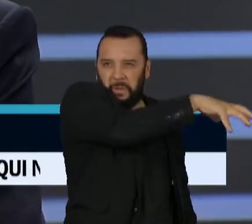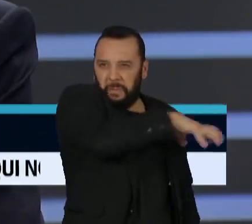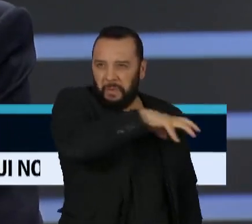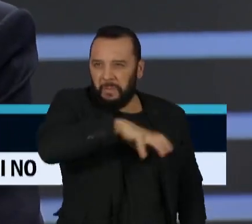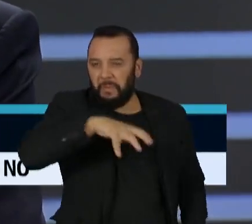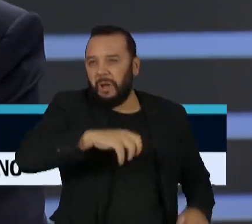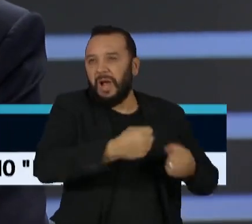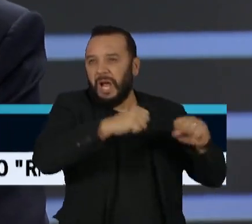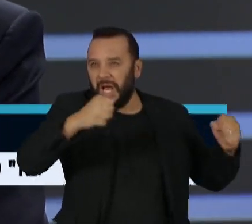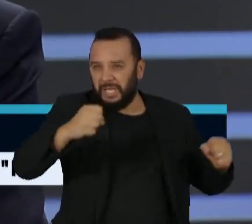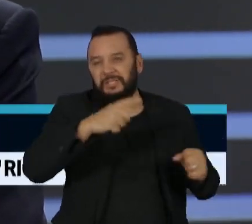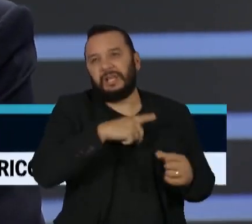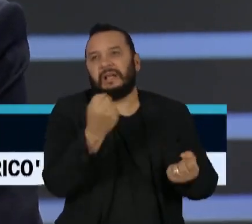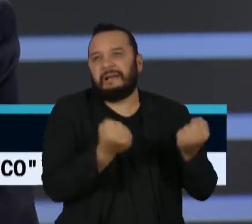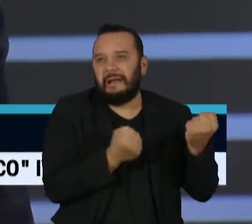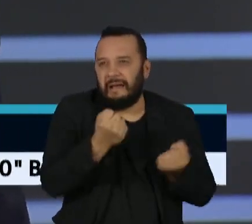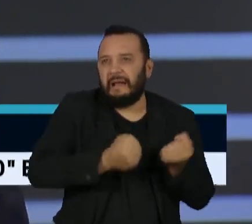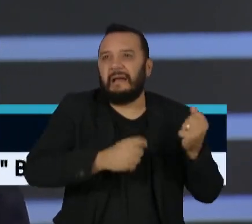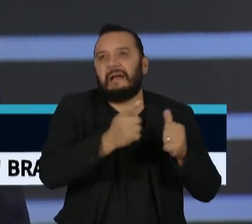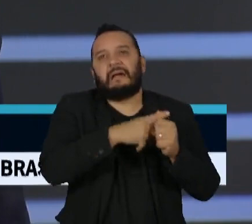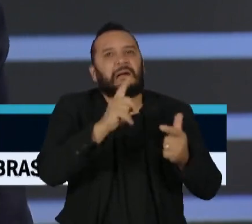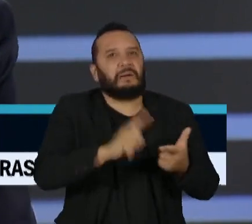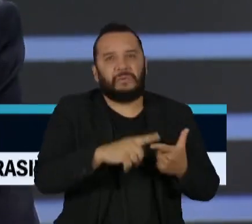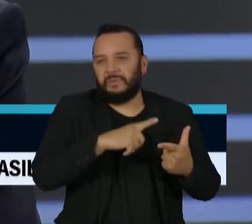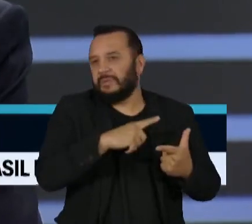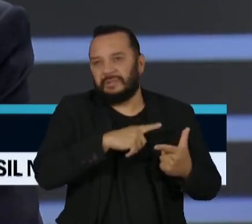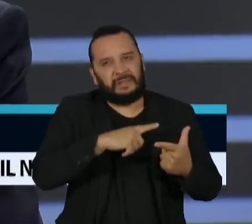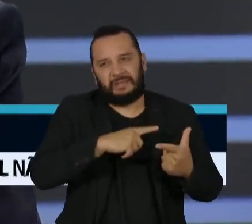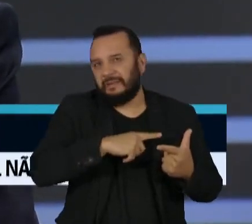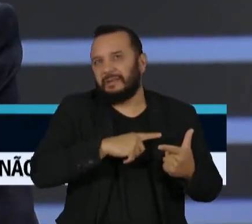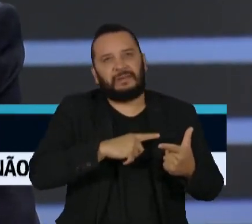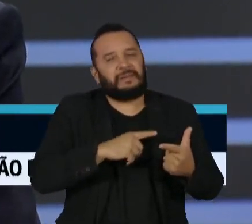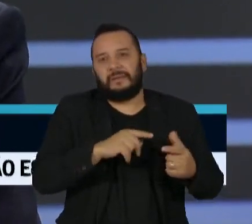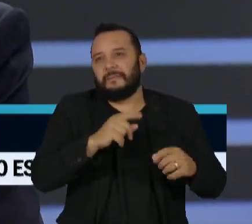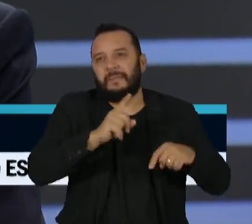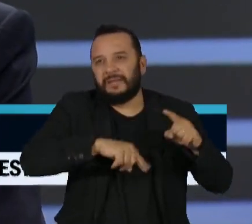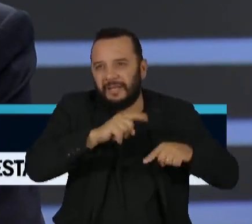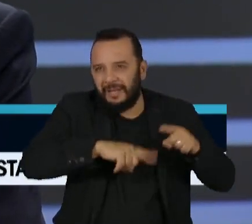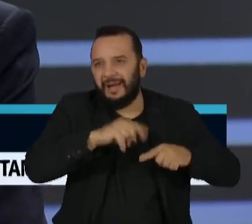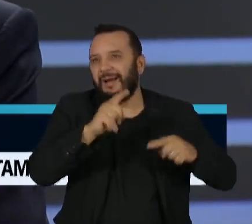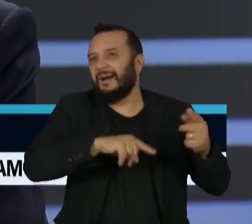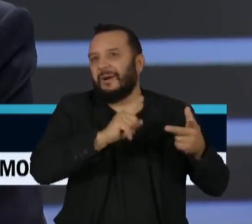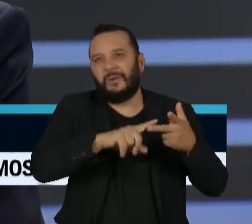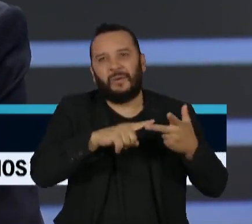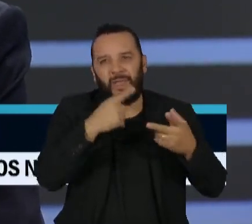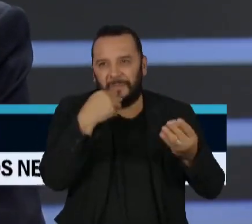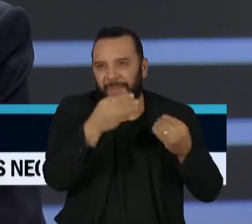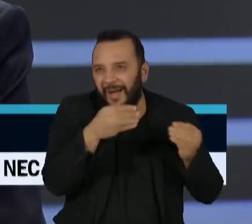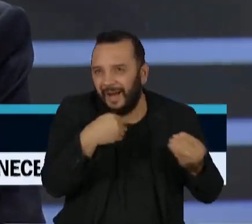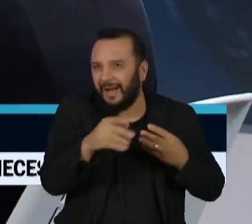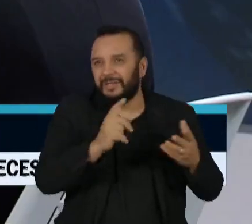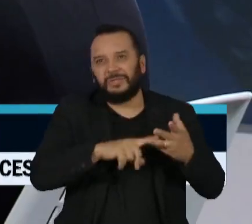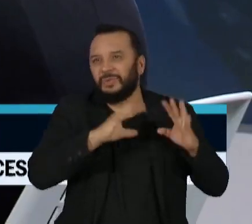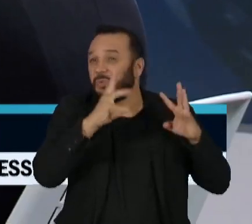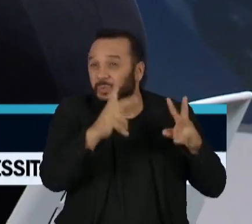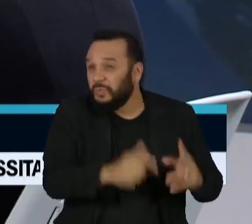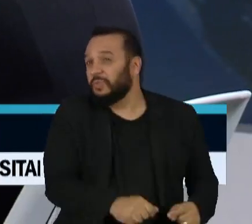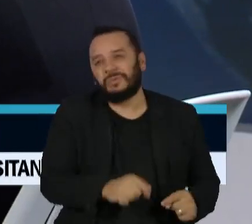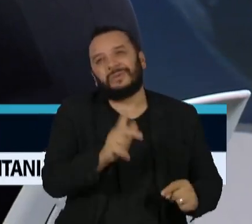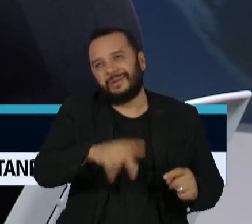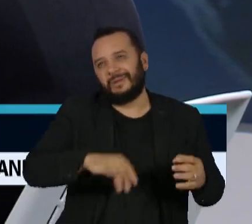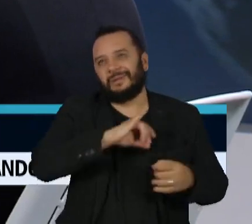veículos automotores toda a indústria tomou ilícita por trás Auto Peça banco plástico essa é uma indústria que depende